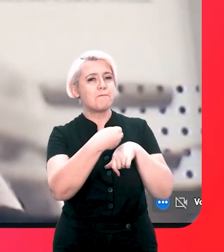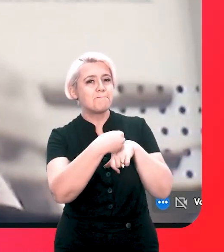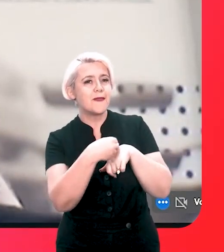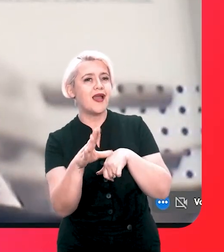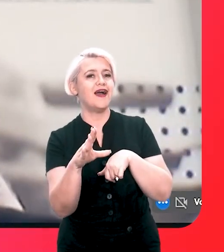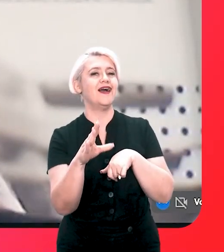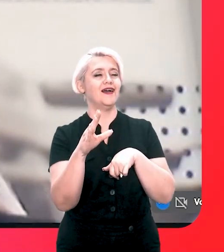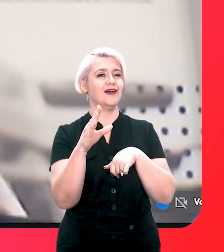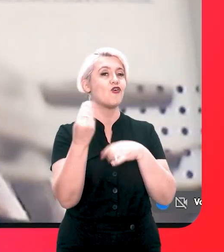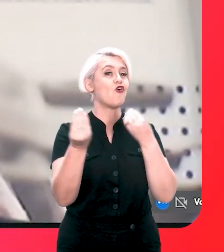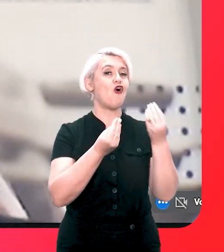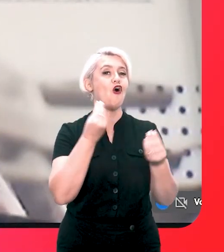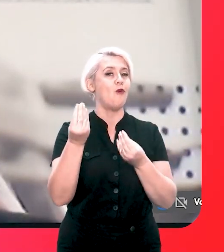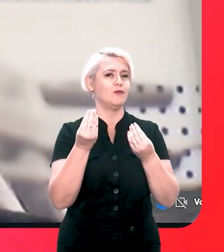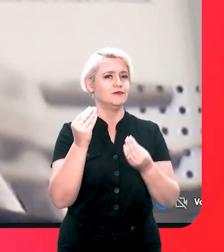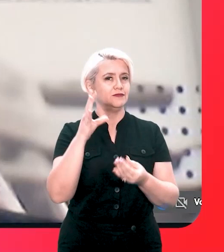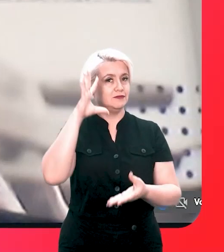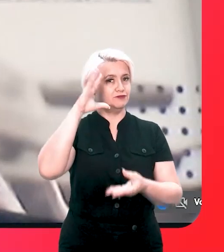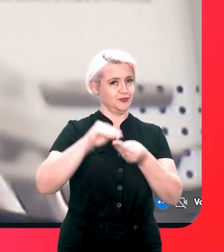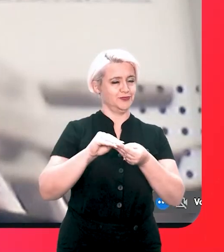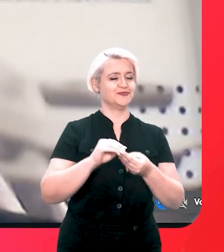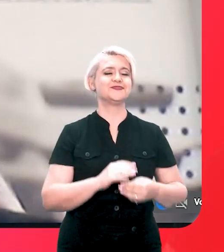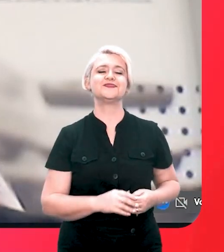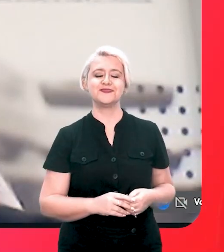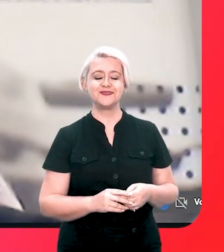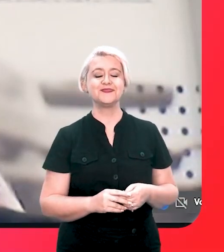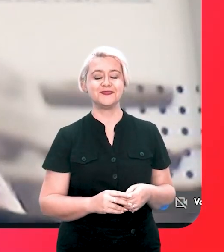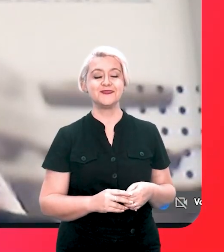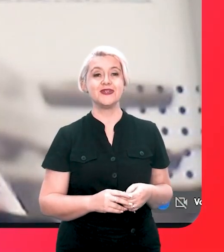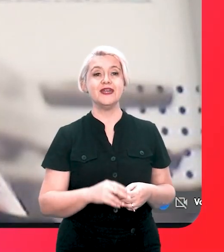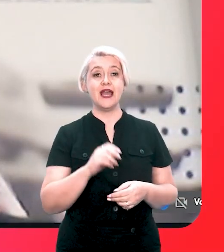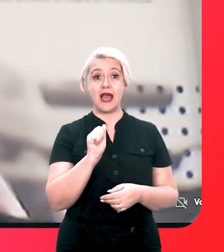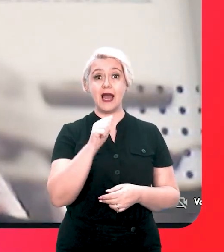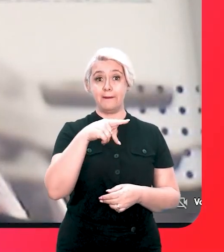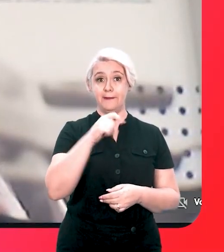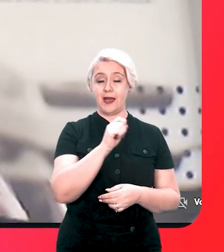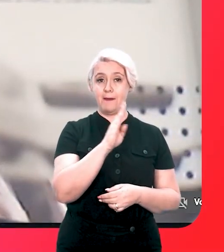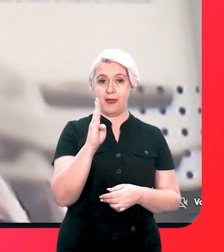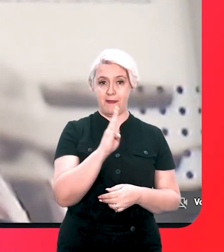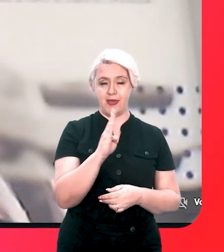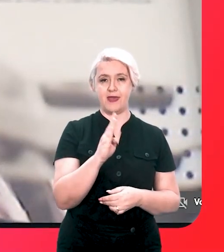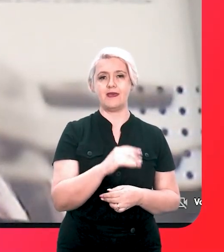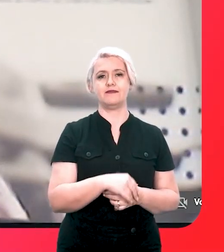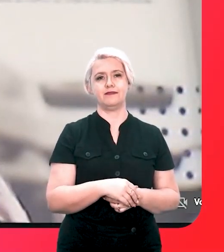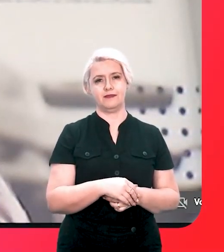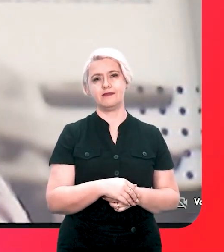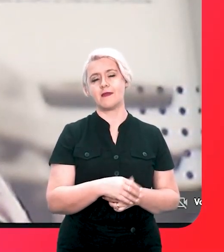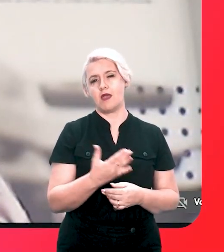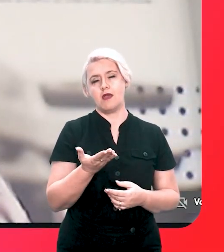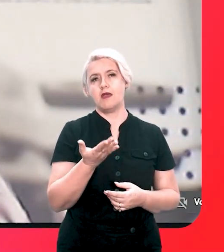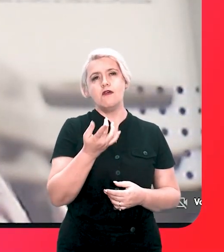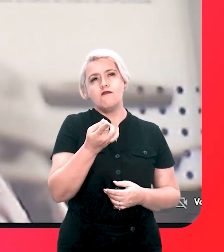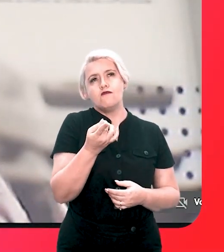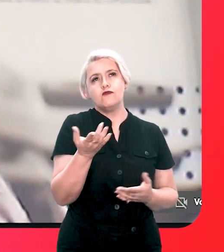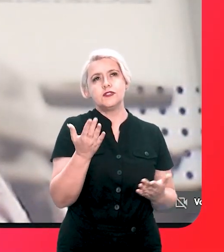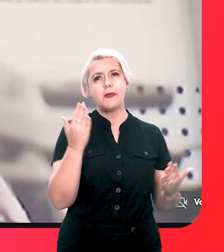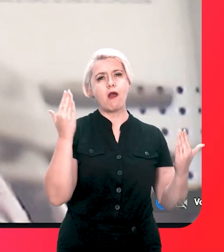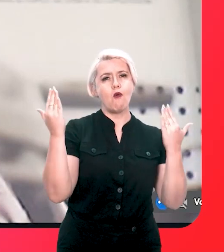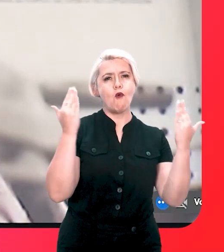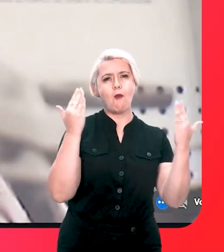uma ideia rápida assim. A PABB, só para fazer assim um